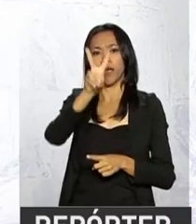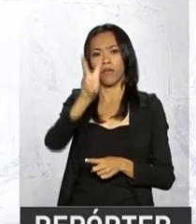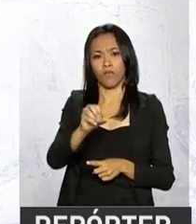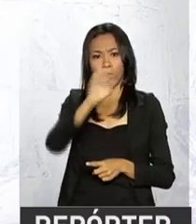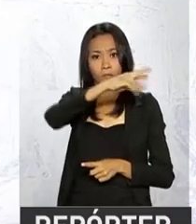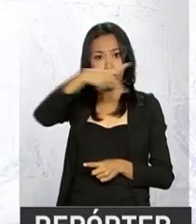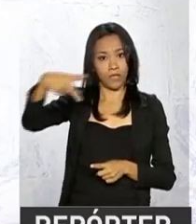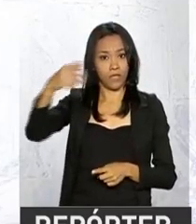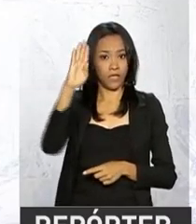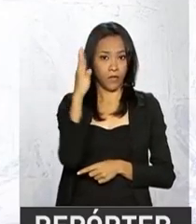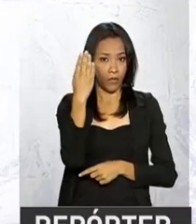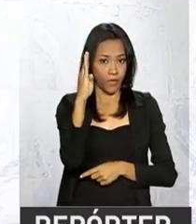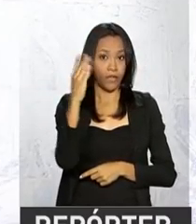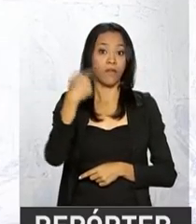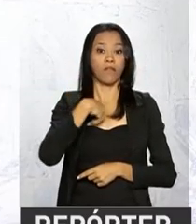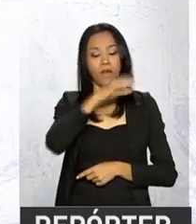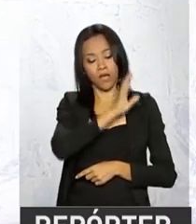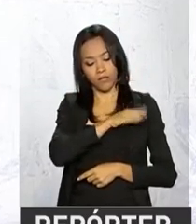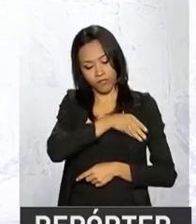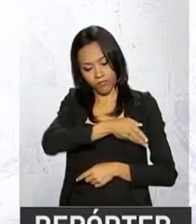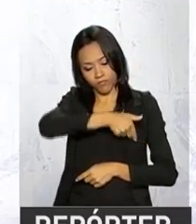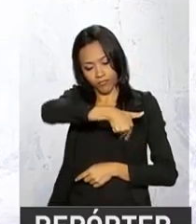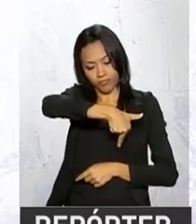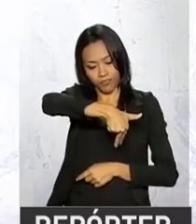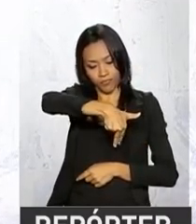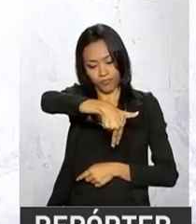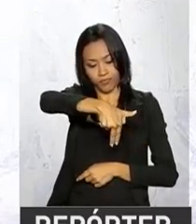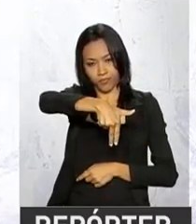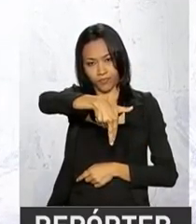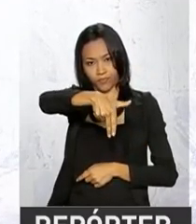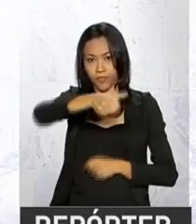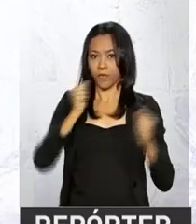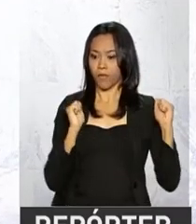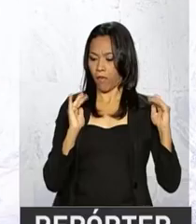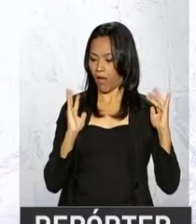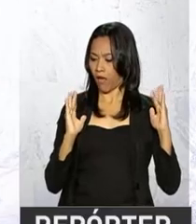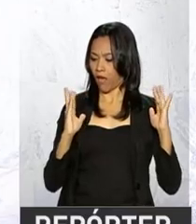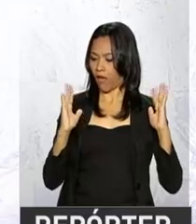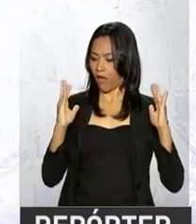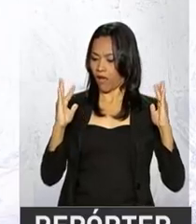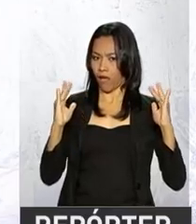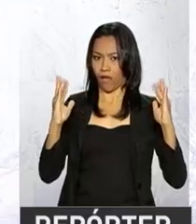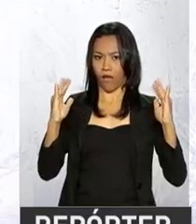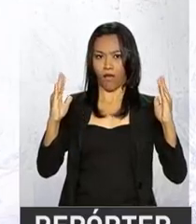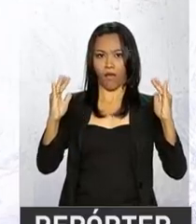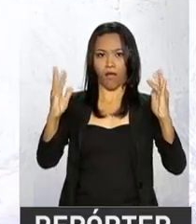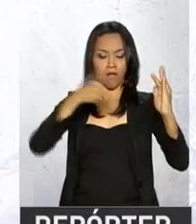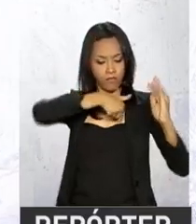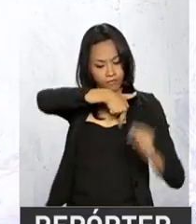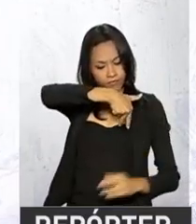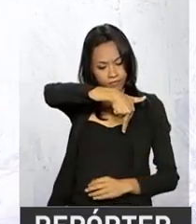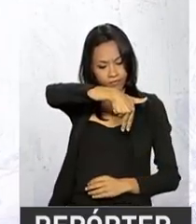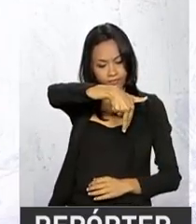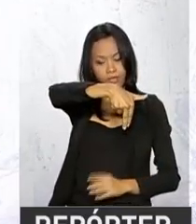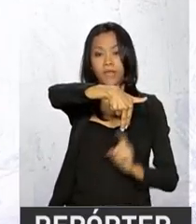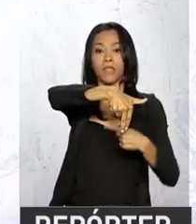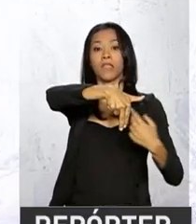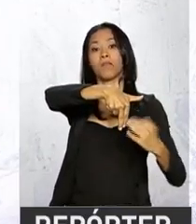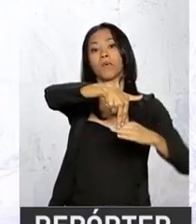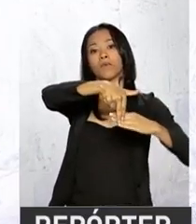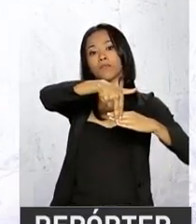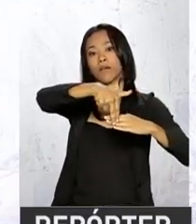estiver aqui, vai passar em revista o Batalhão dos Dragões da Independência. Depois ele vai subir a rampa